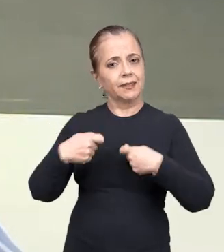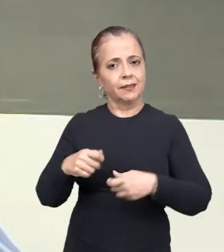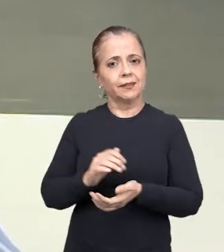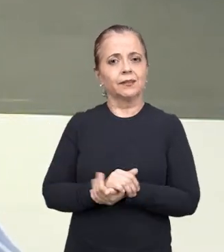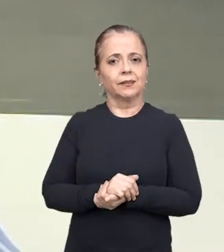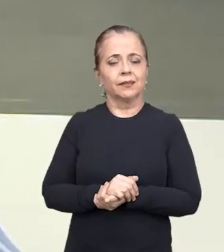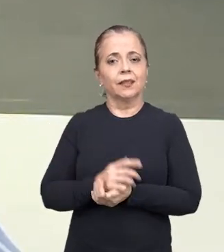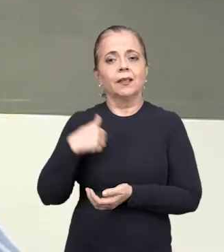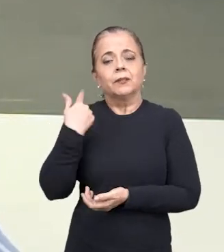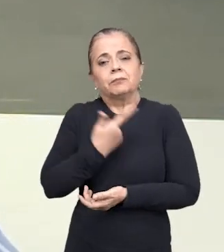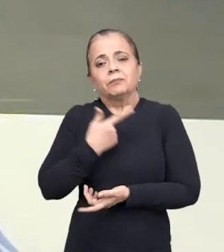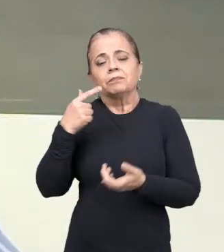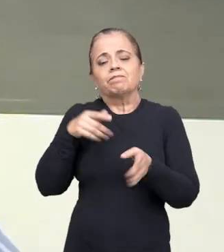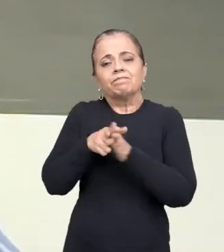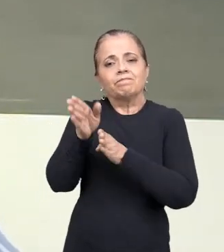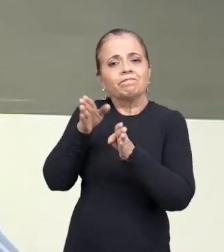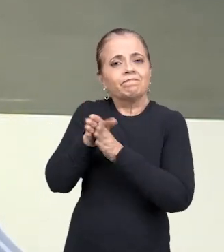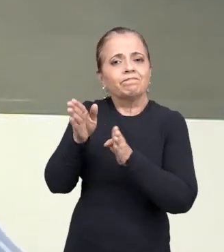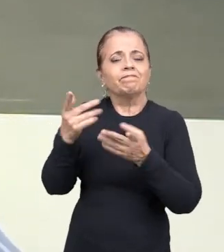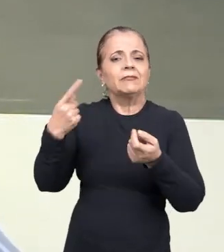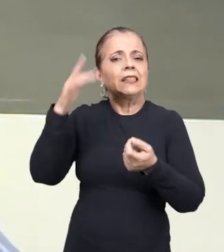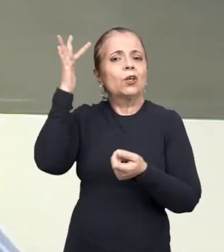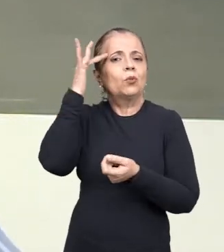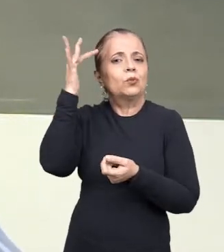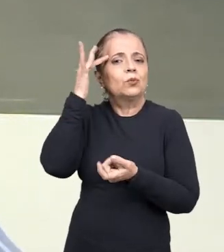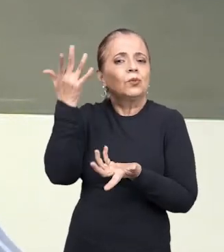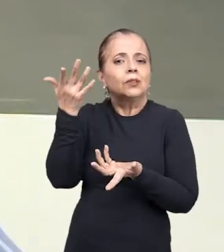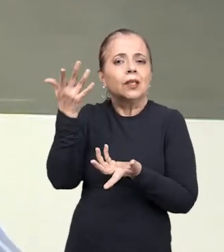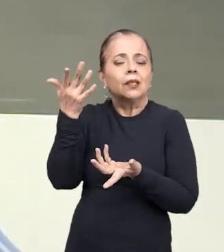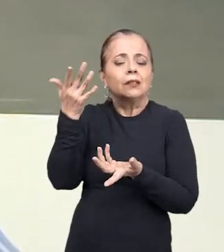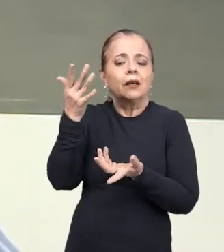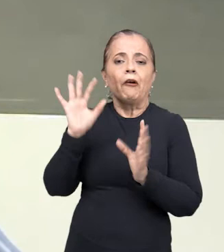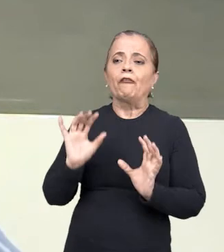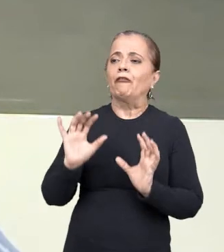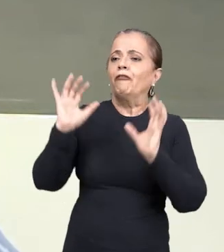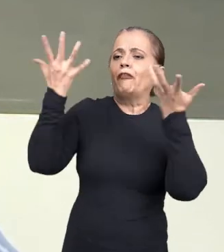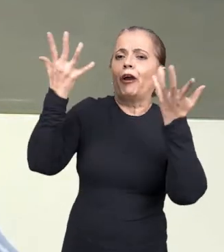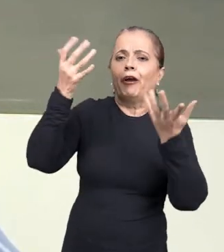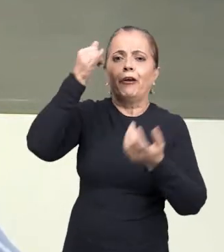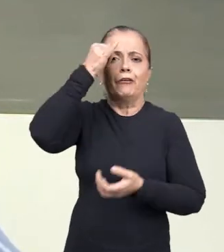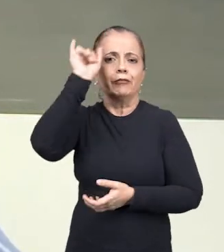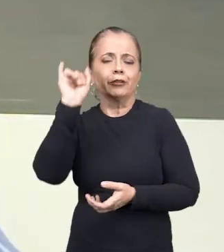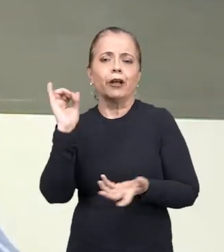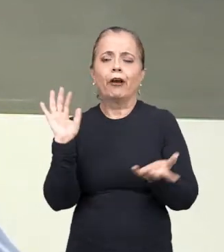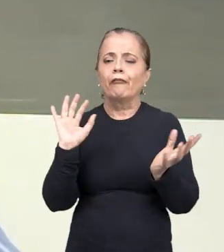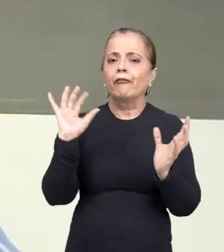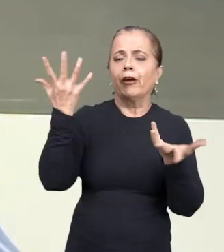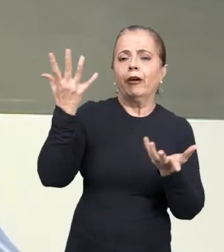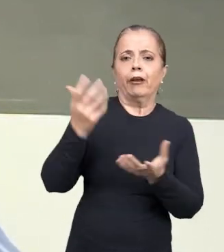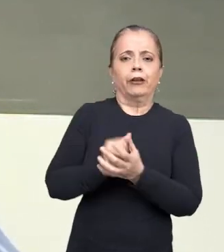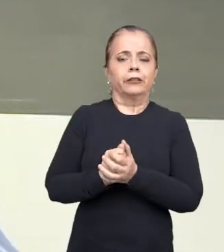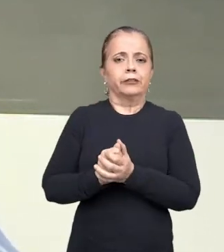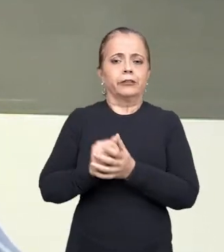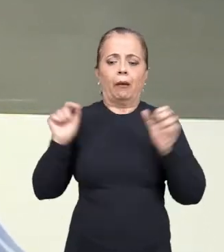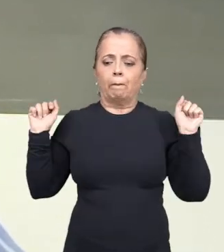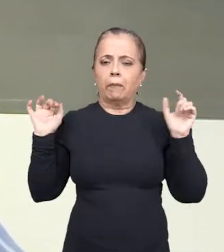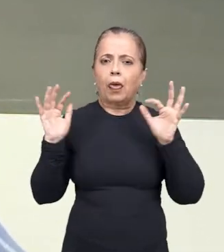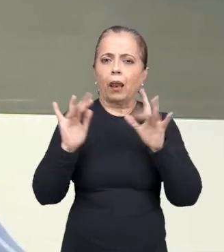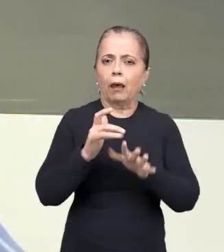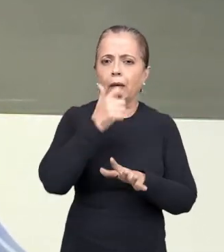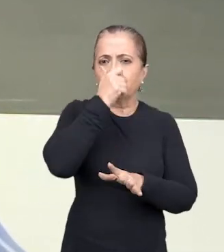recomendar o gestor, a própria população tem que se conscientizar para que não faça festas, não faça